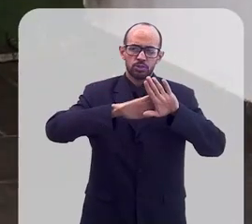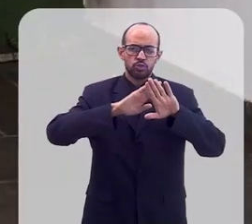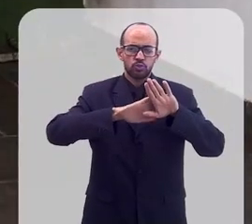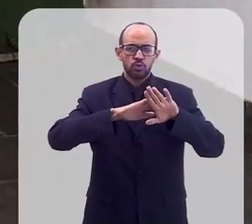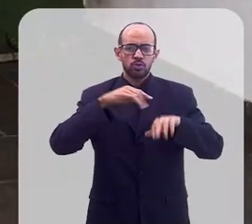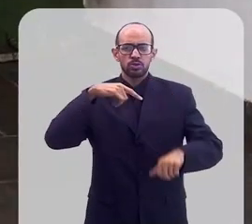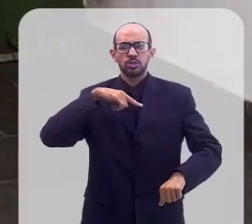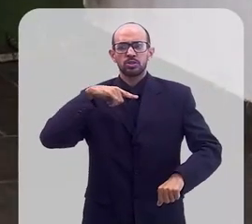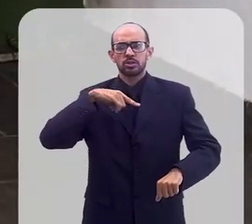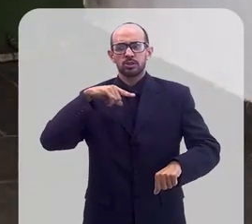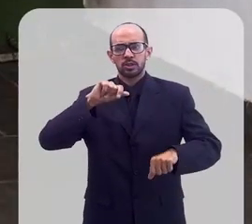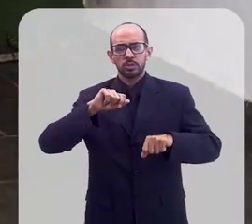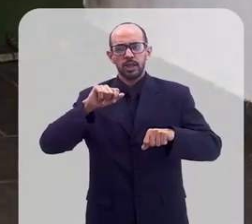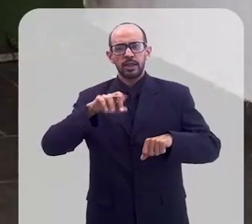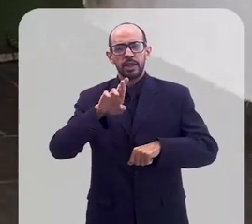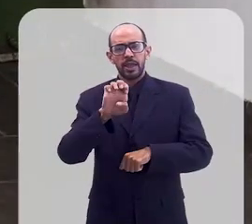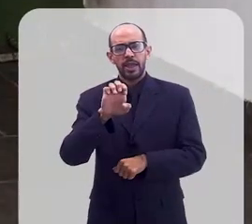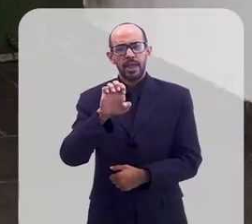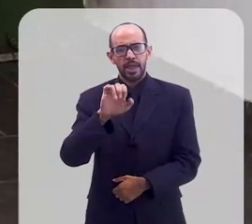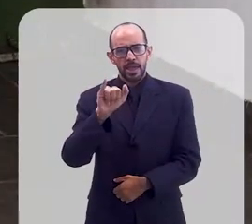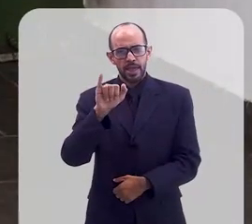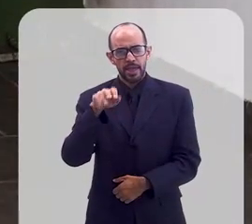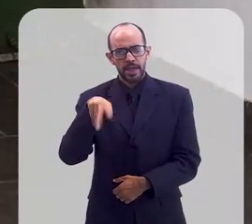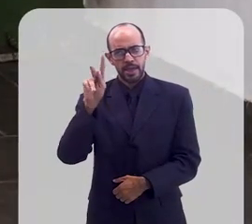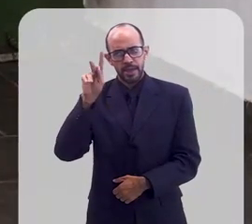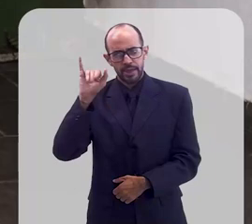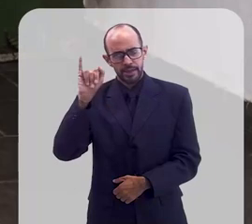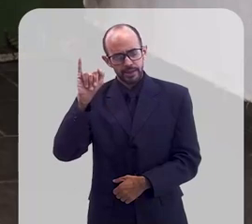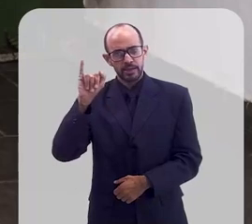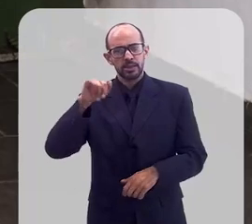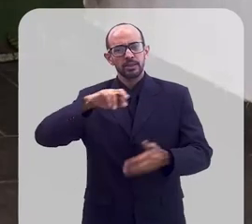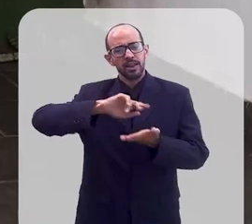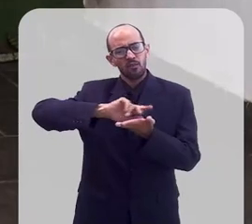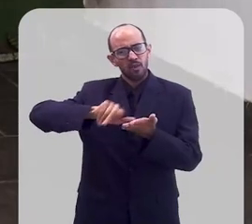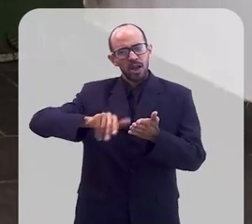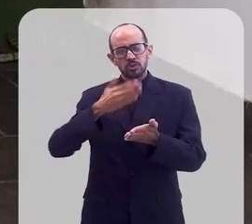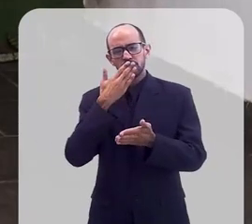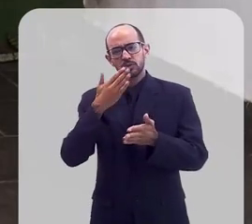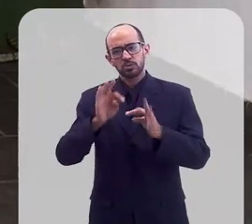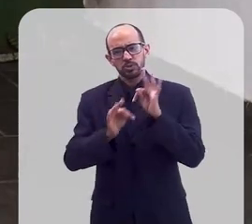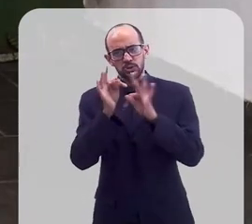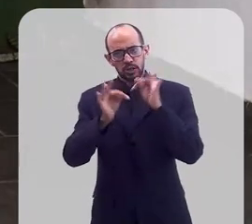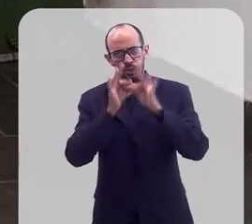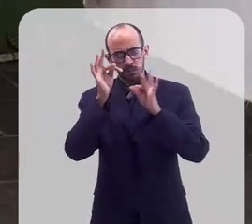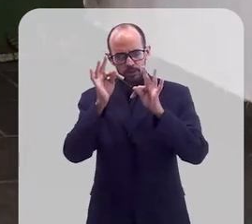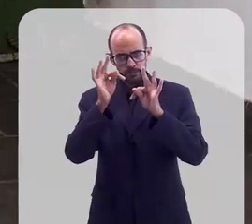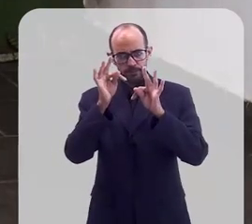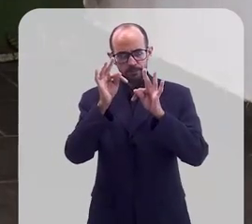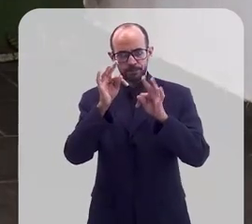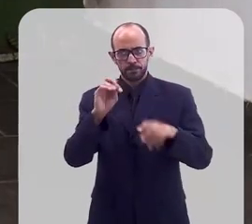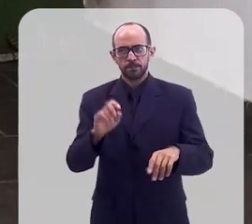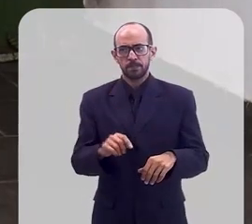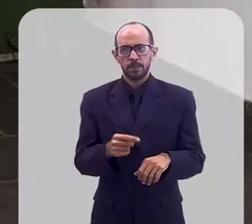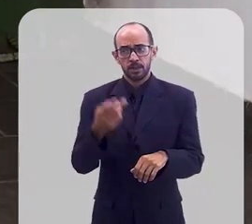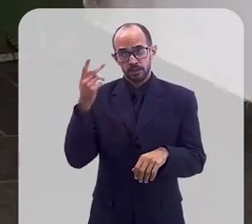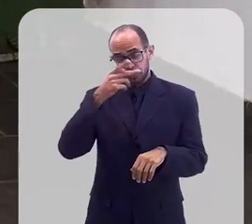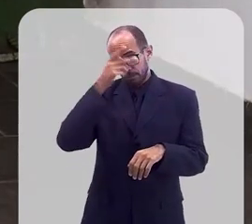salas espirituais de reiki, polaridade, uma série de coisas. Então, esta pessoa